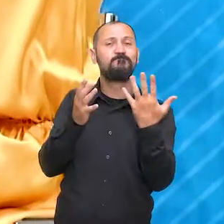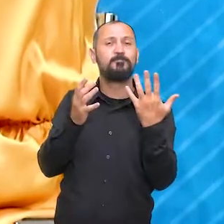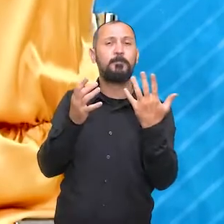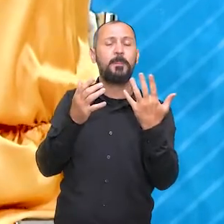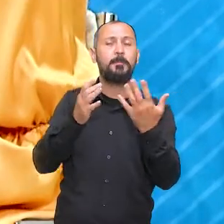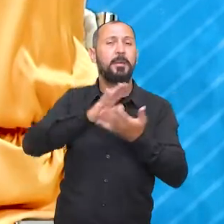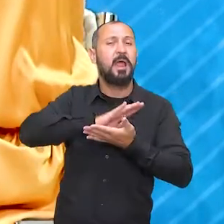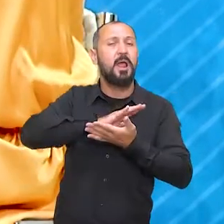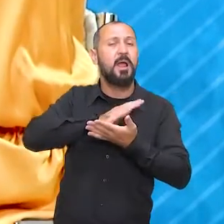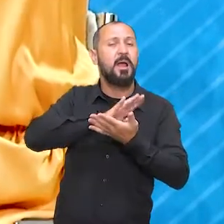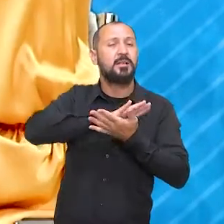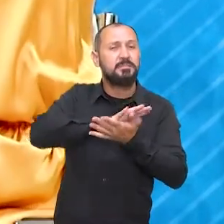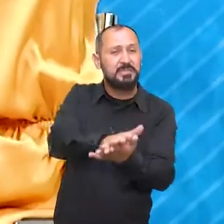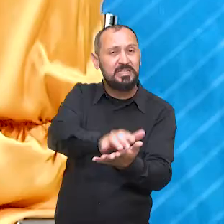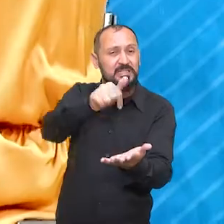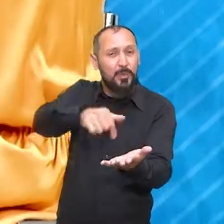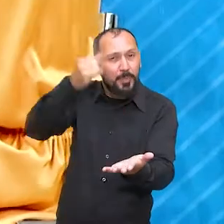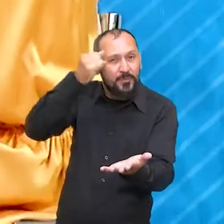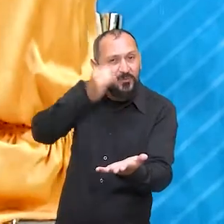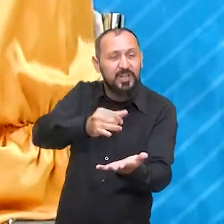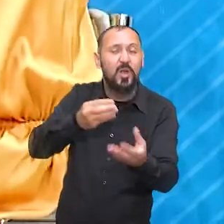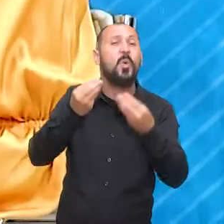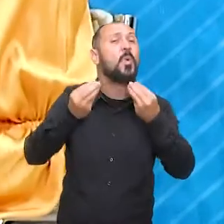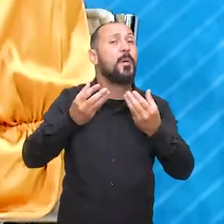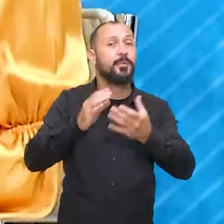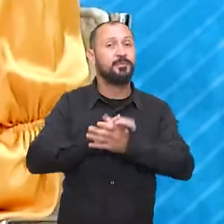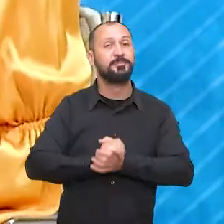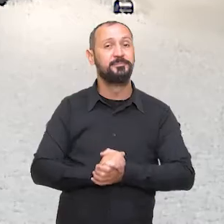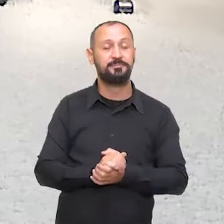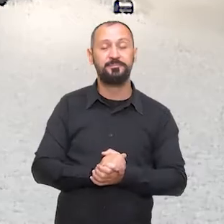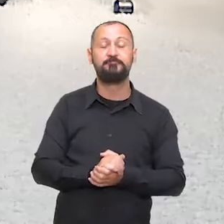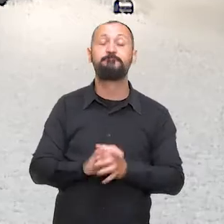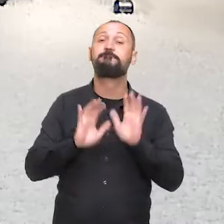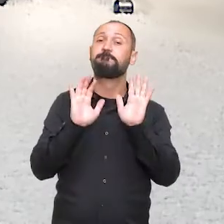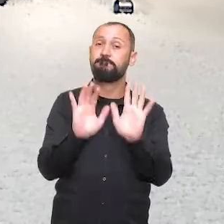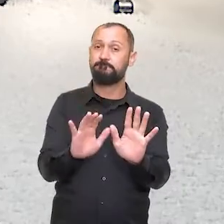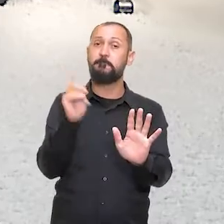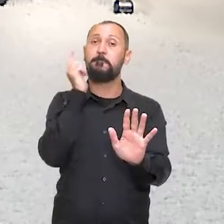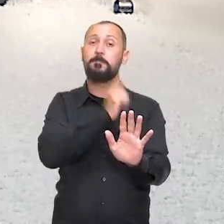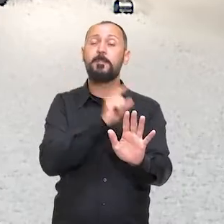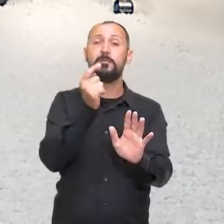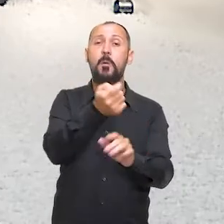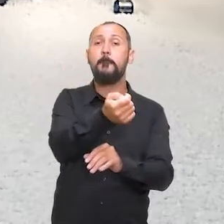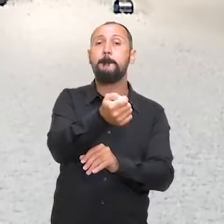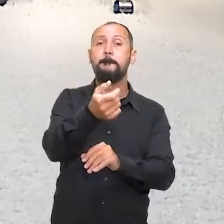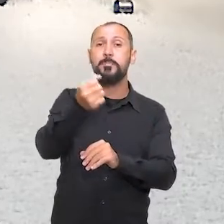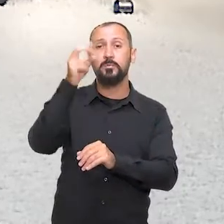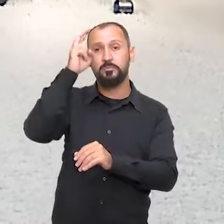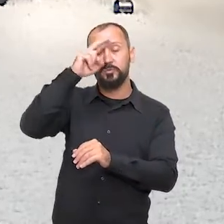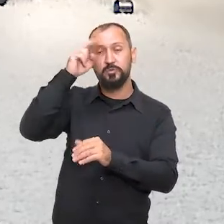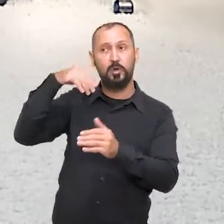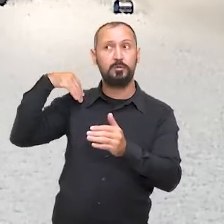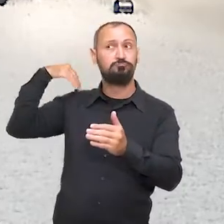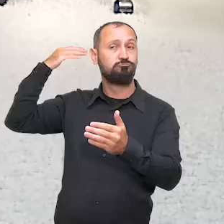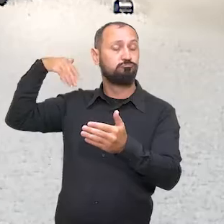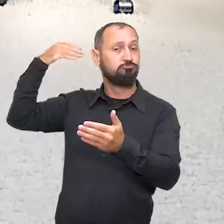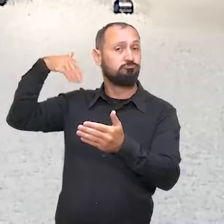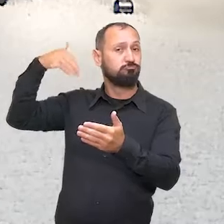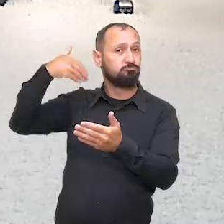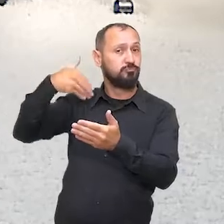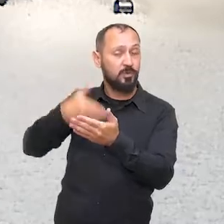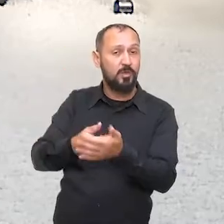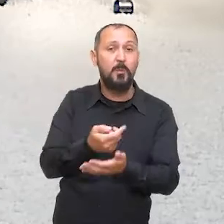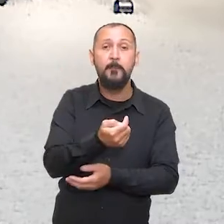de discriminação? Como que vai ser esse trabalho de vocês? Olha, a gente conseguiu muito pouco do histórico, do que vinha